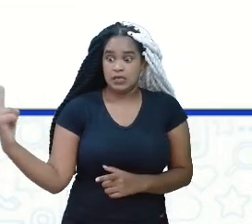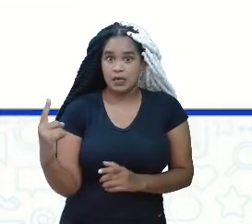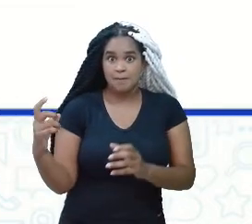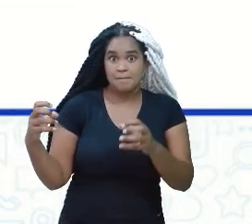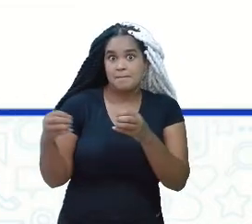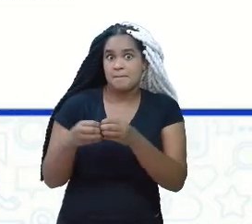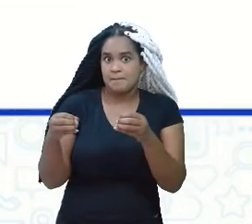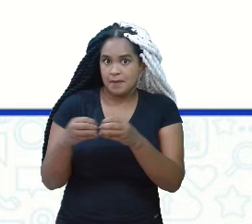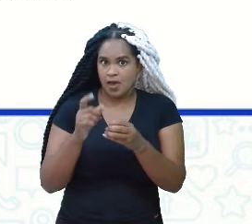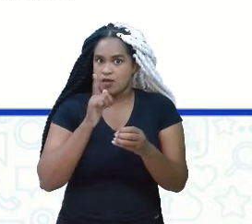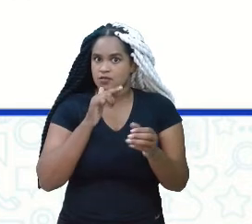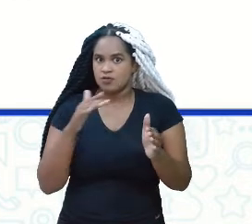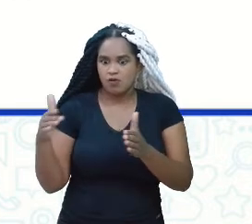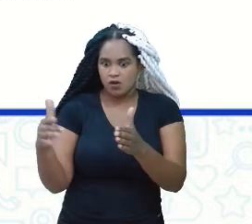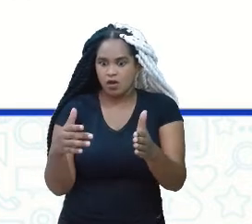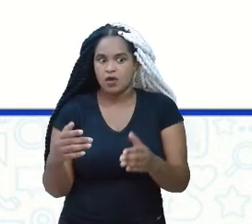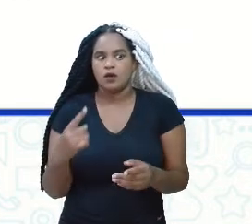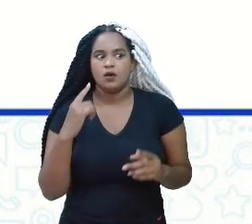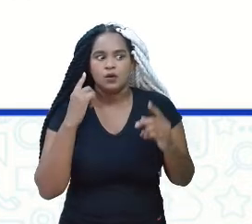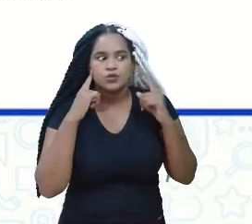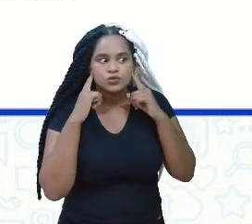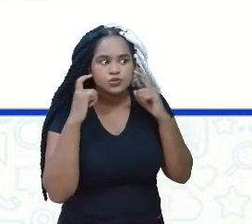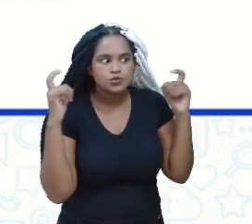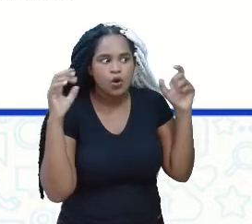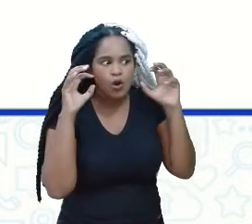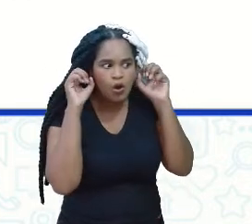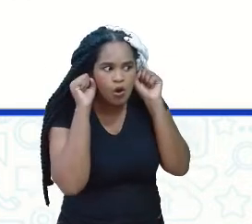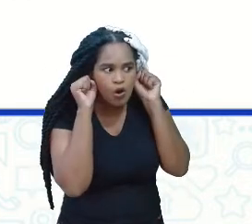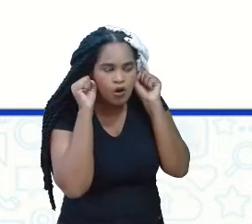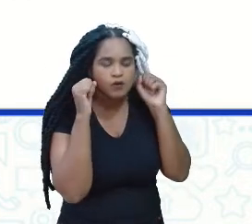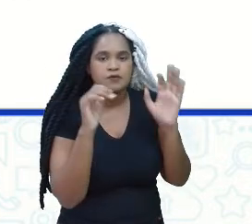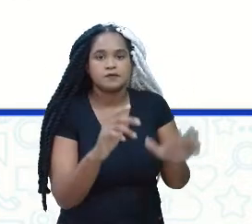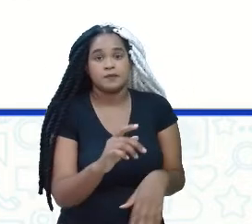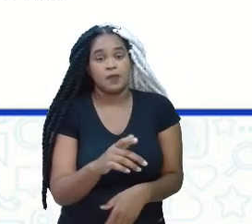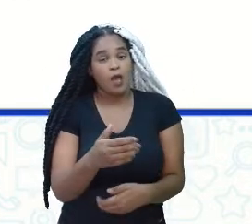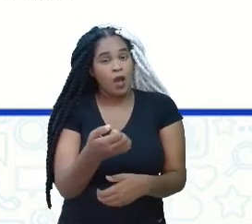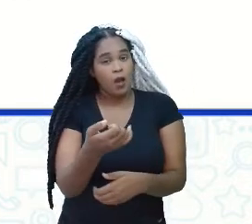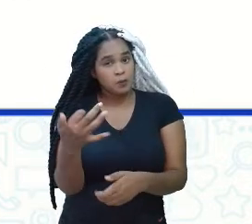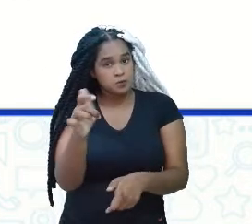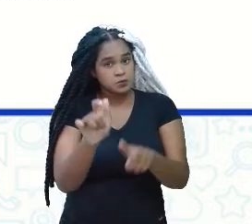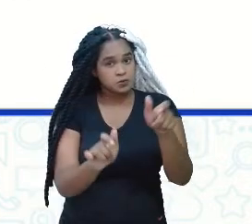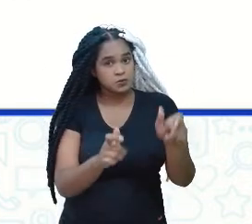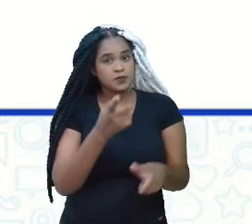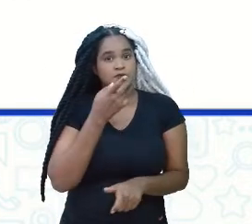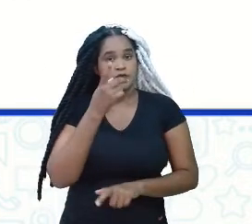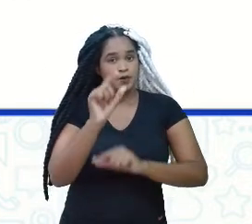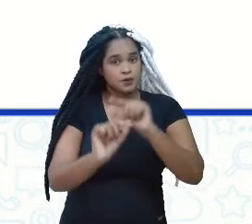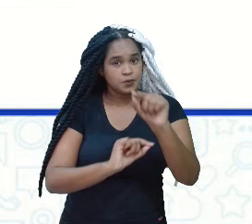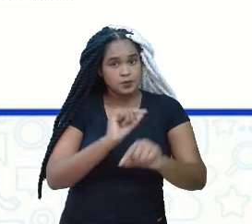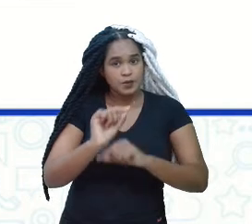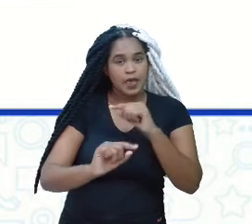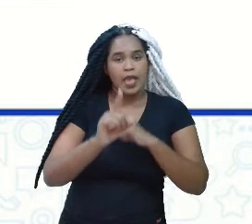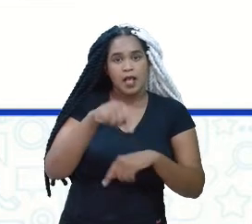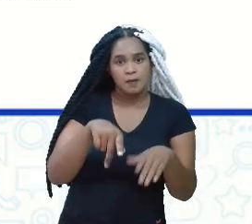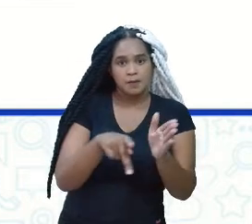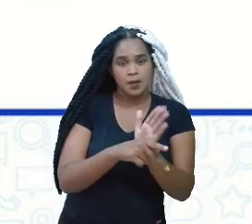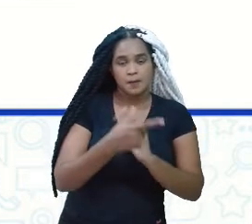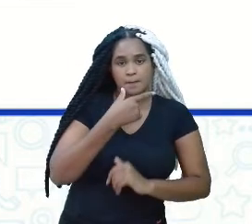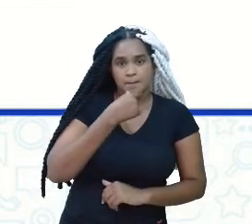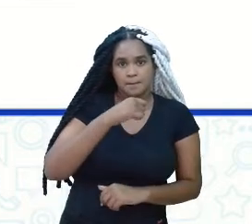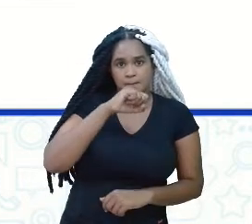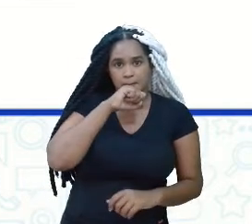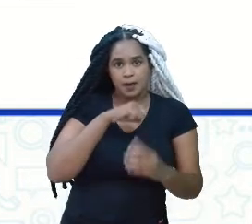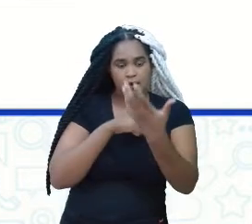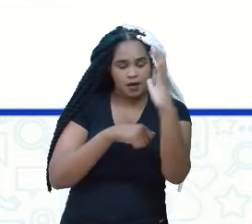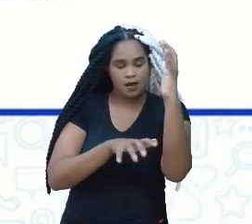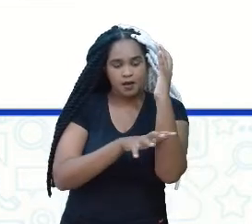às margens do rio. Dizem que se trata do pai do mangue. Ninguém sabe ao certo o que